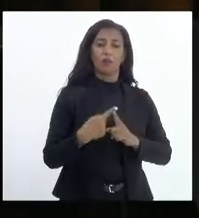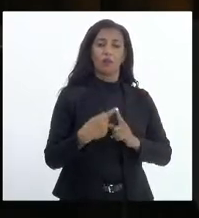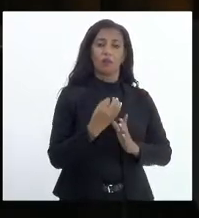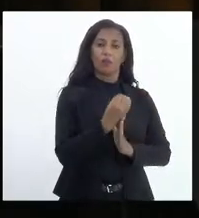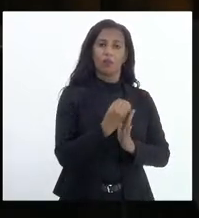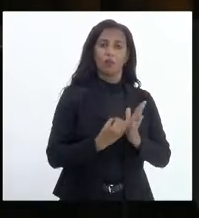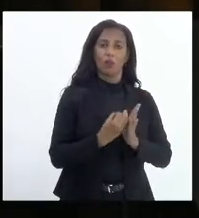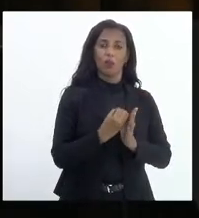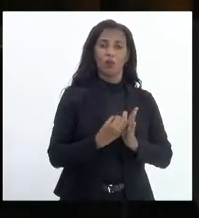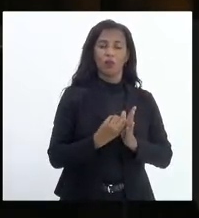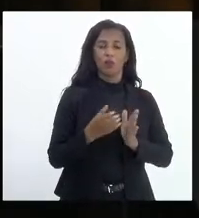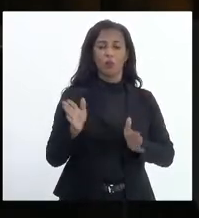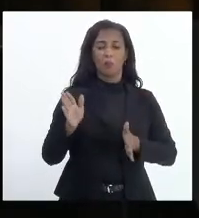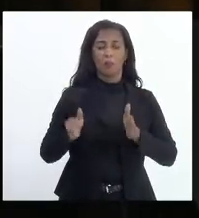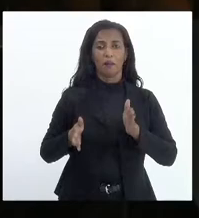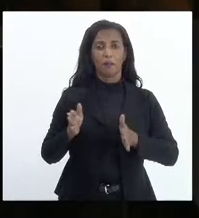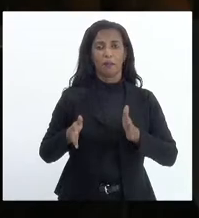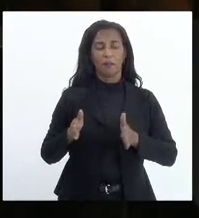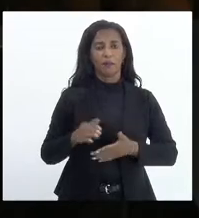ofício preventivo